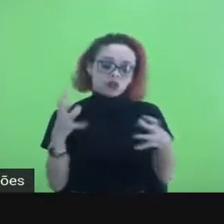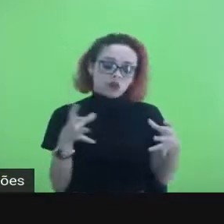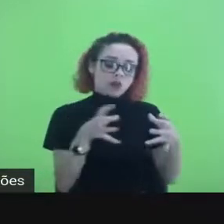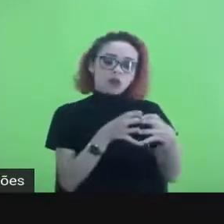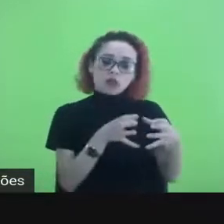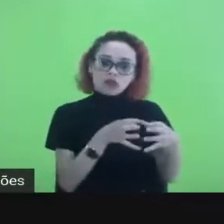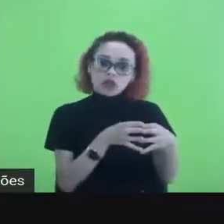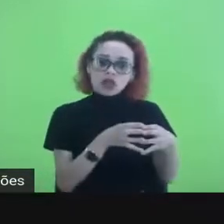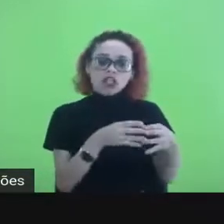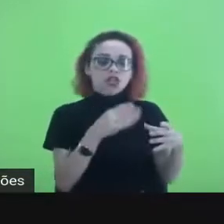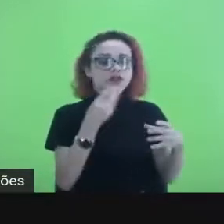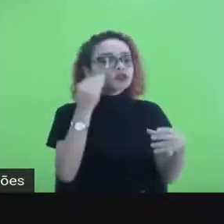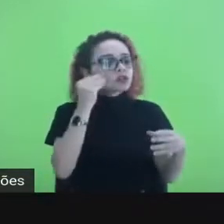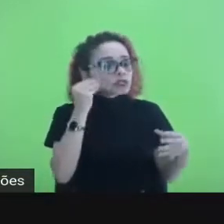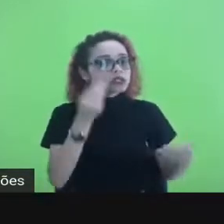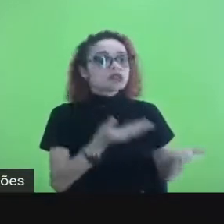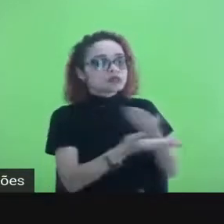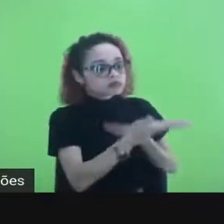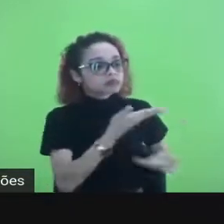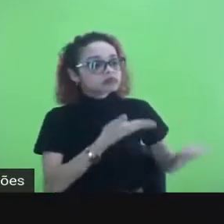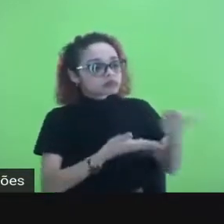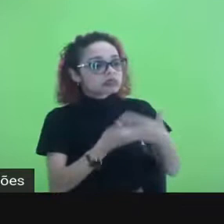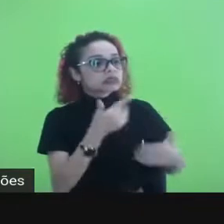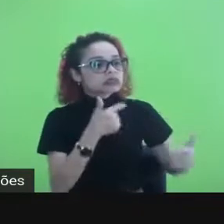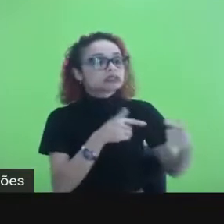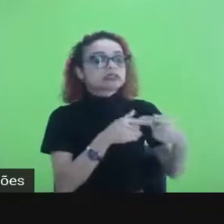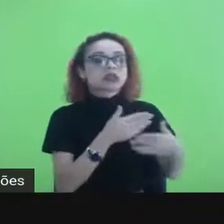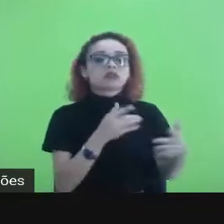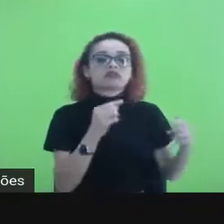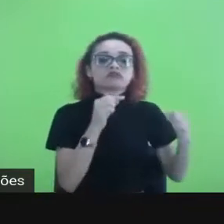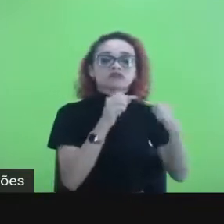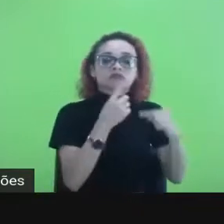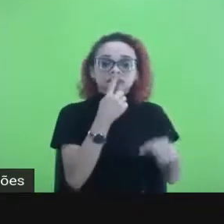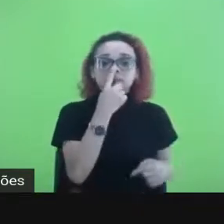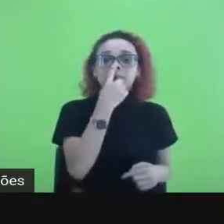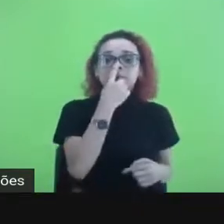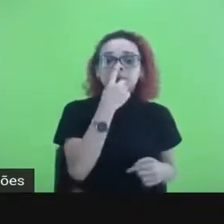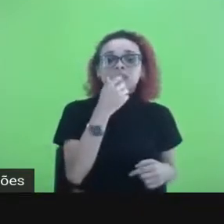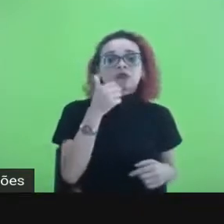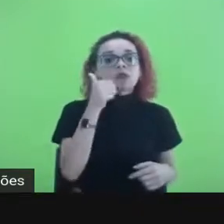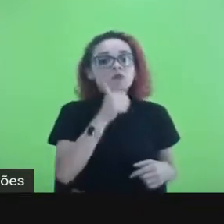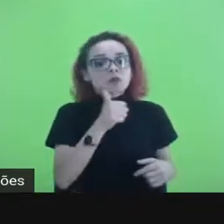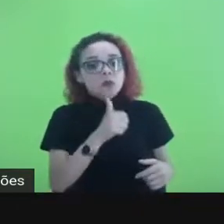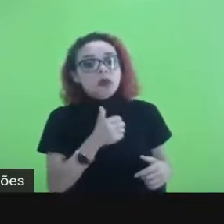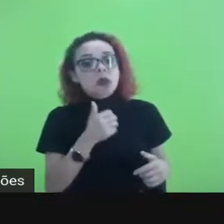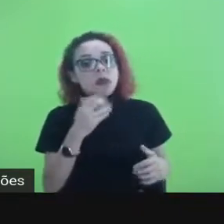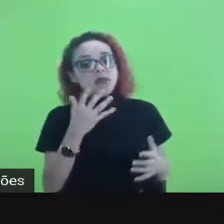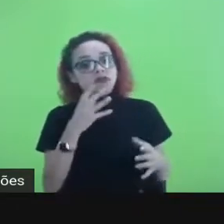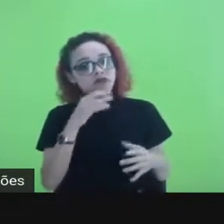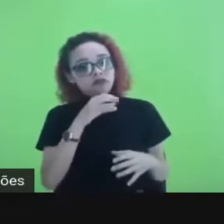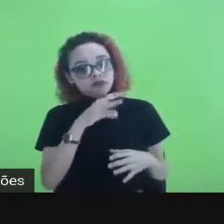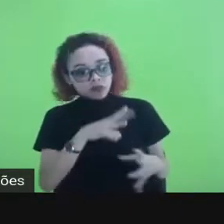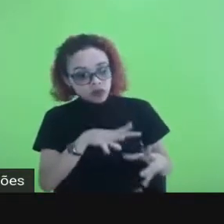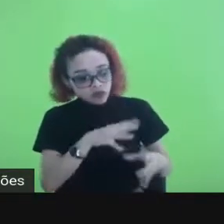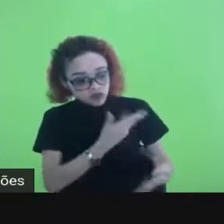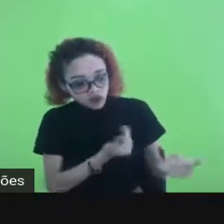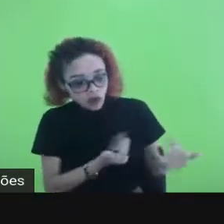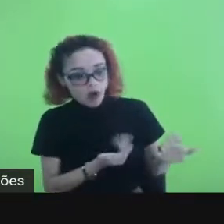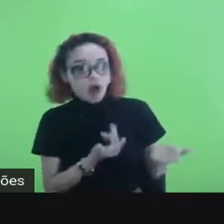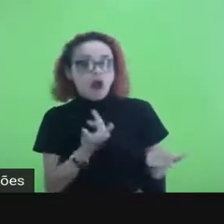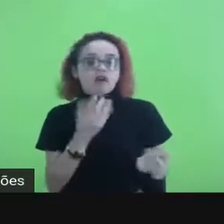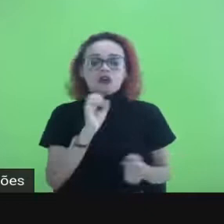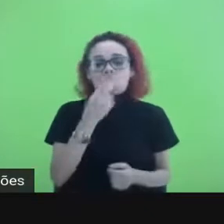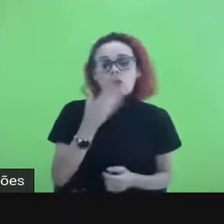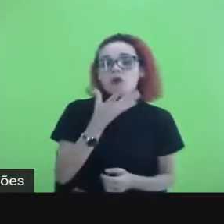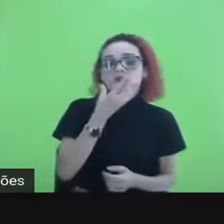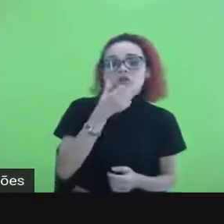das experiências de outras mulheres negras mais velhas, de outras mulheres negras mais jovens. Né. Isso foi muito